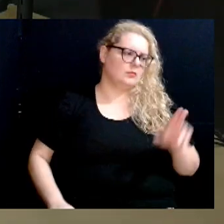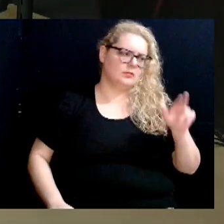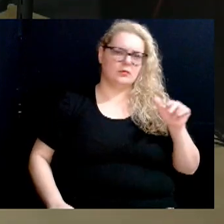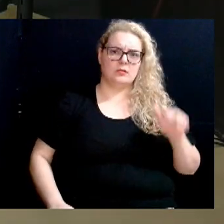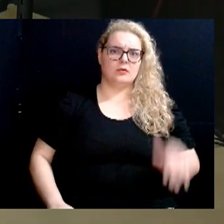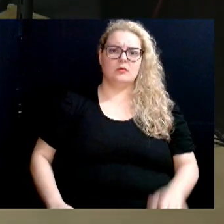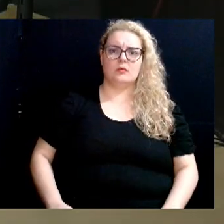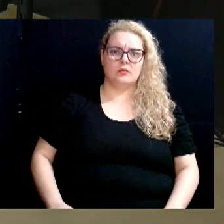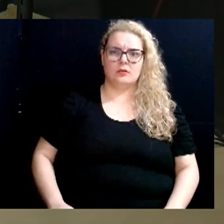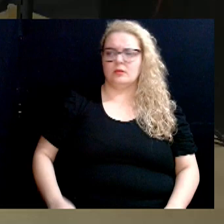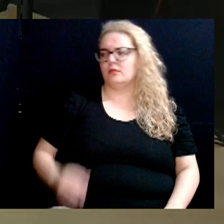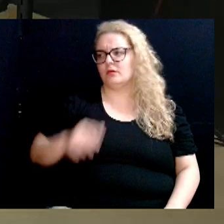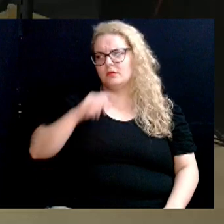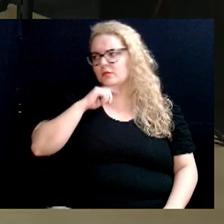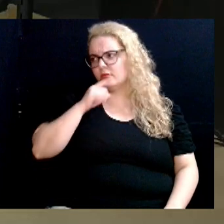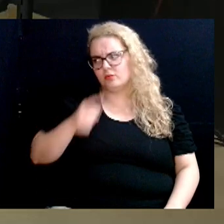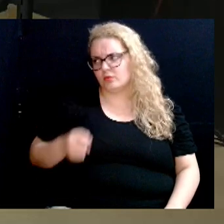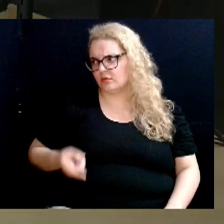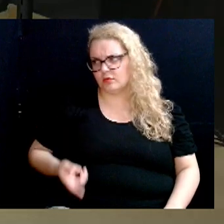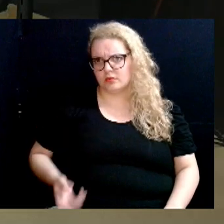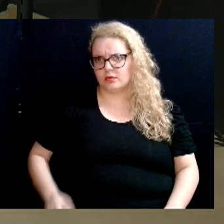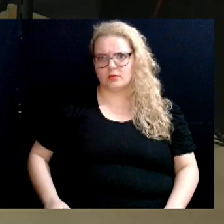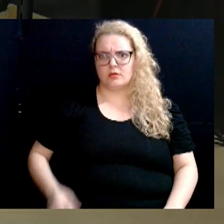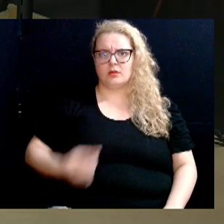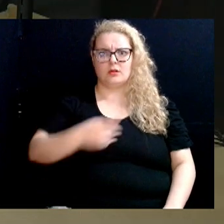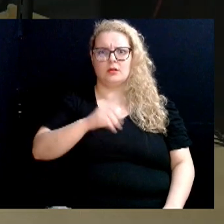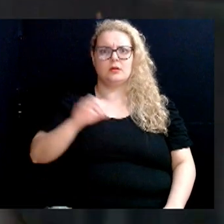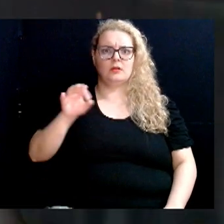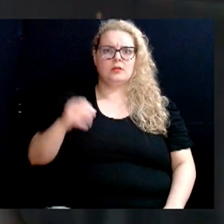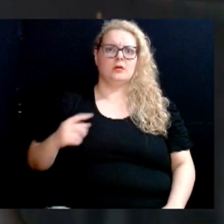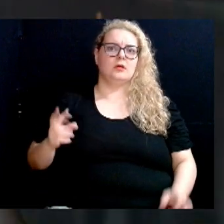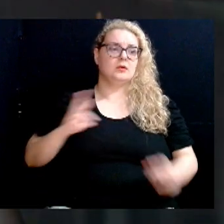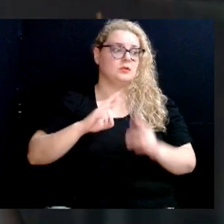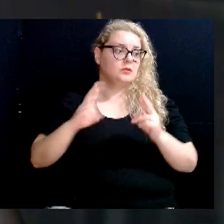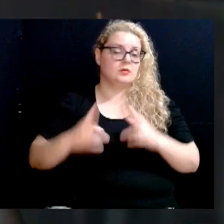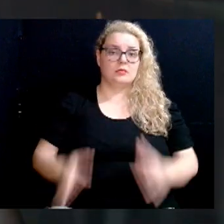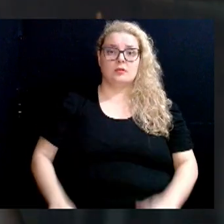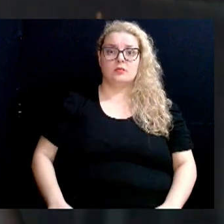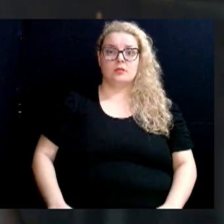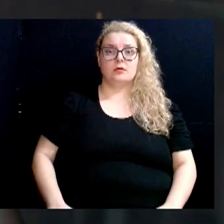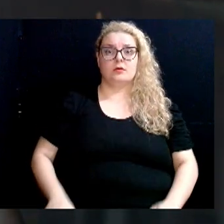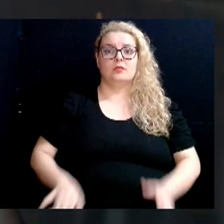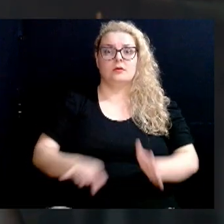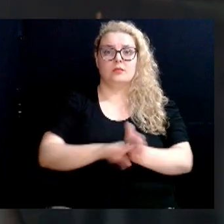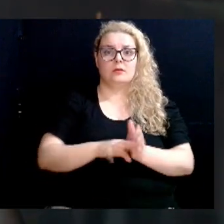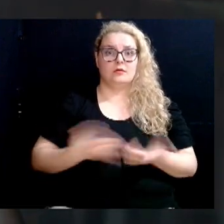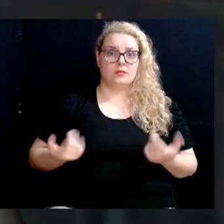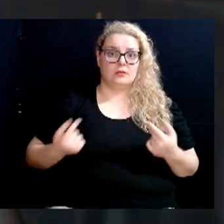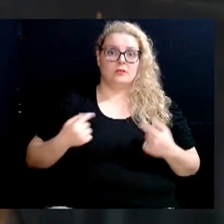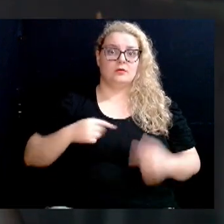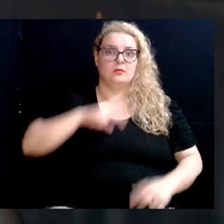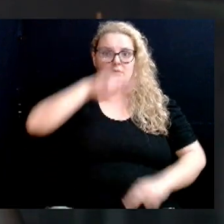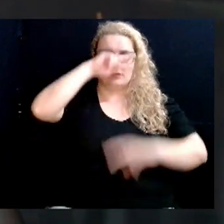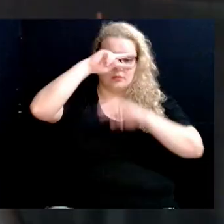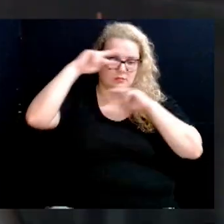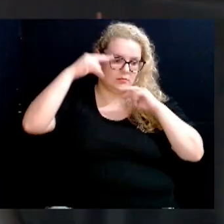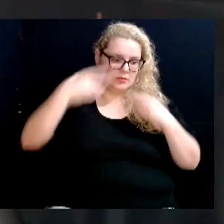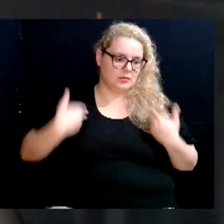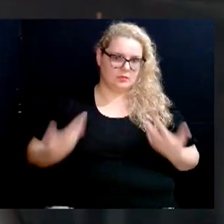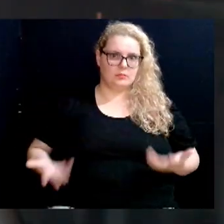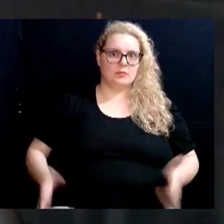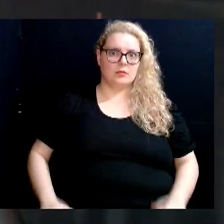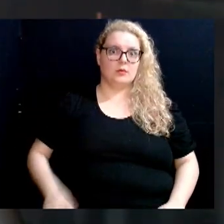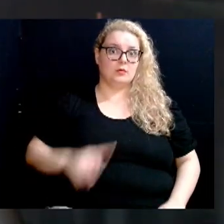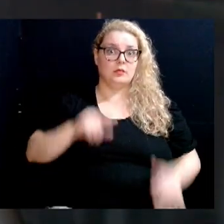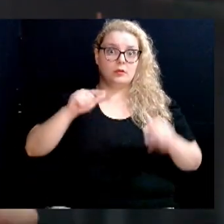estar, né? Nunca ninguém vai estar 100%. Atua, a gente se relaciona. Não vou chegar aqui de biquíni, né? Por quê? Porque não é o local, não cabe,